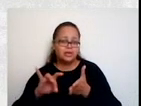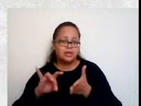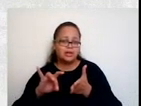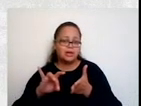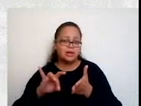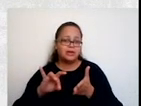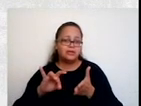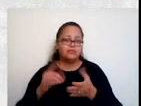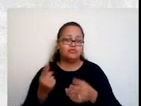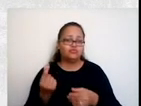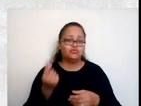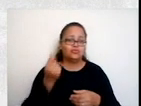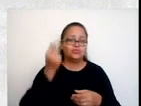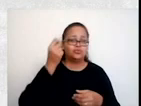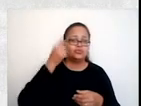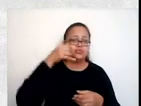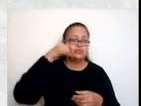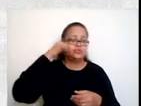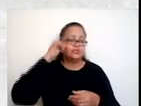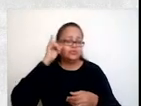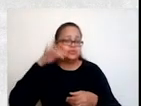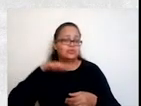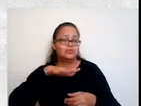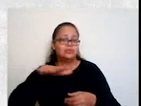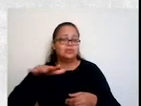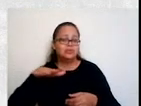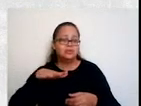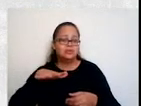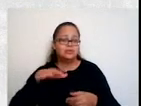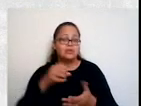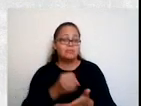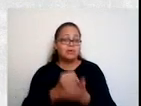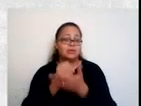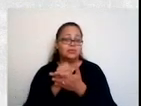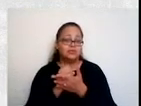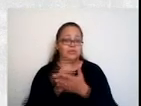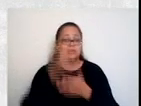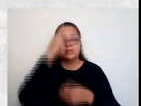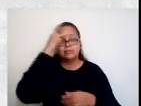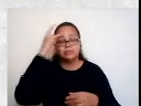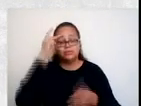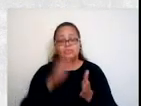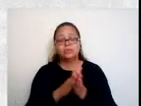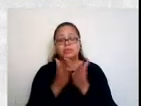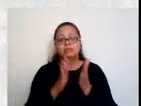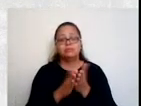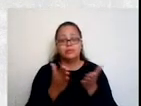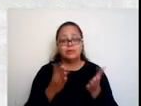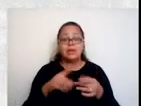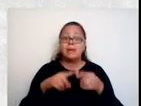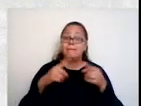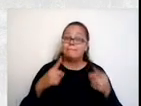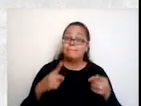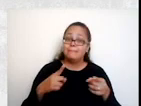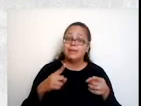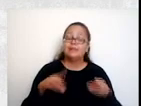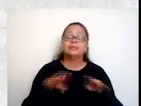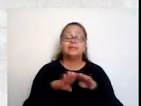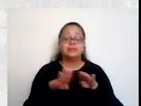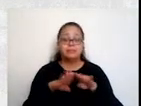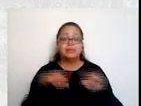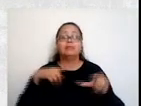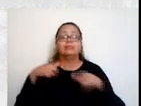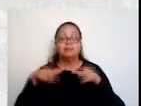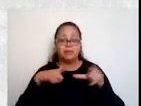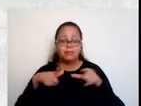dos latifundiários, para ajudar os pobres, mas também às vezes acabava trabalhando para esses